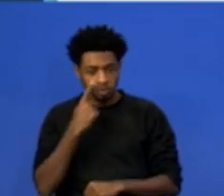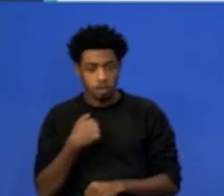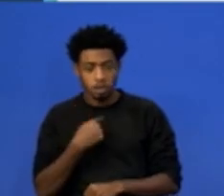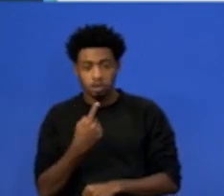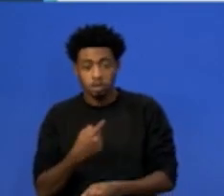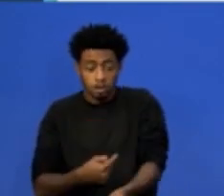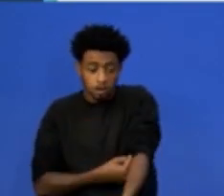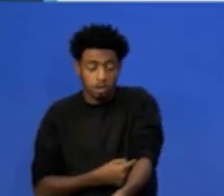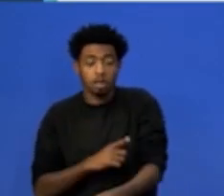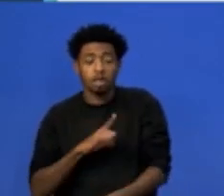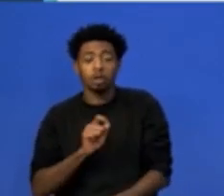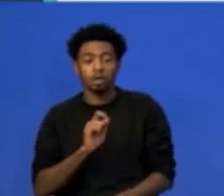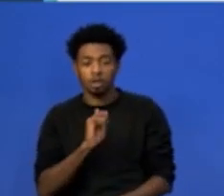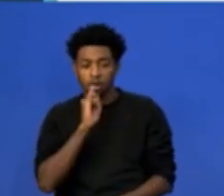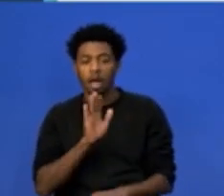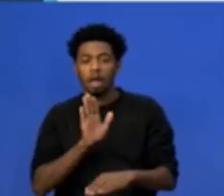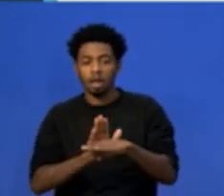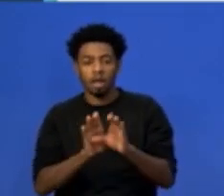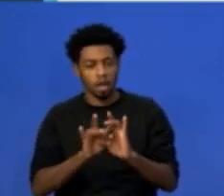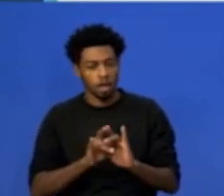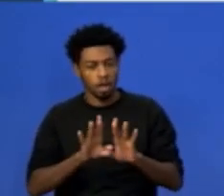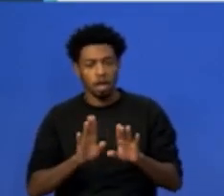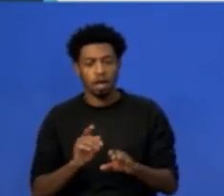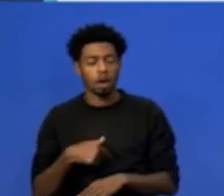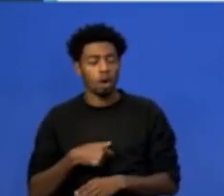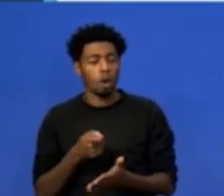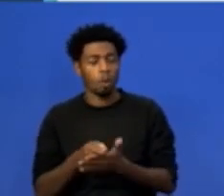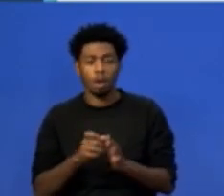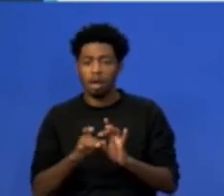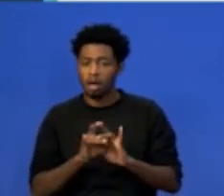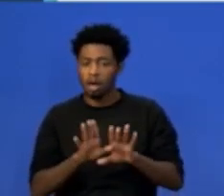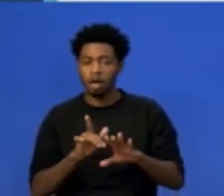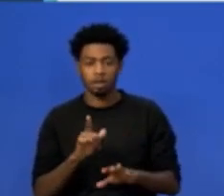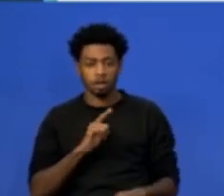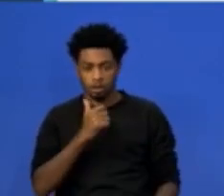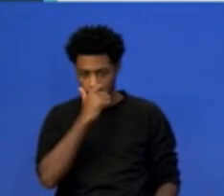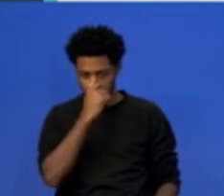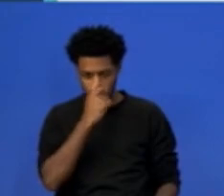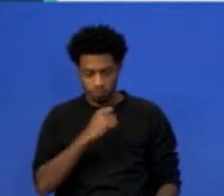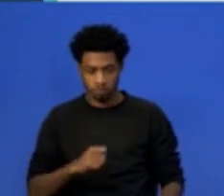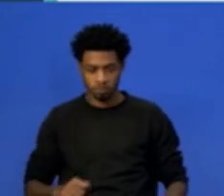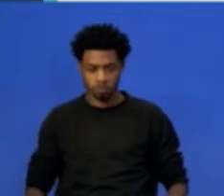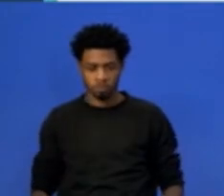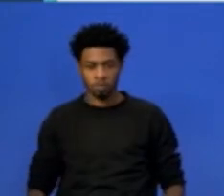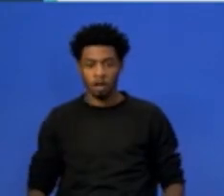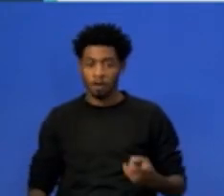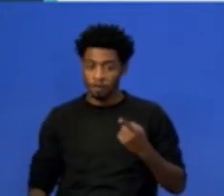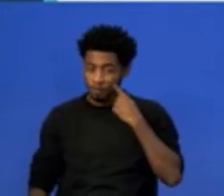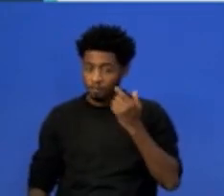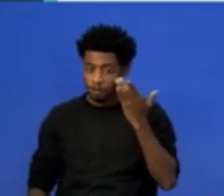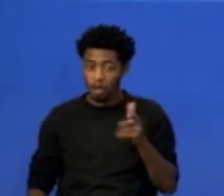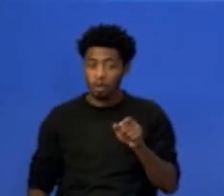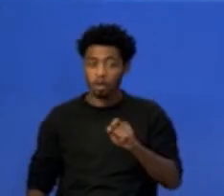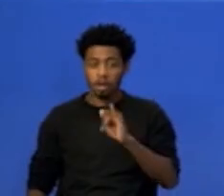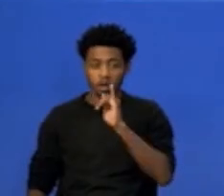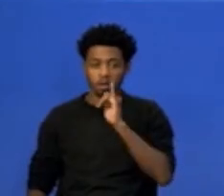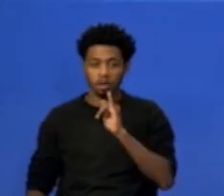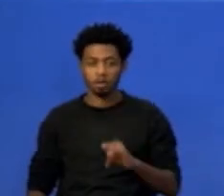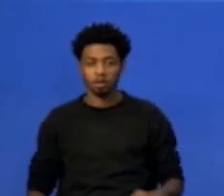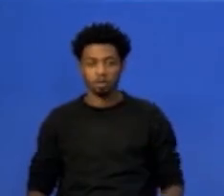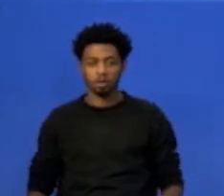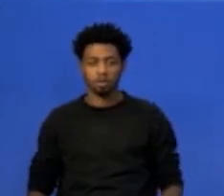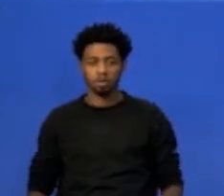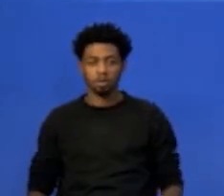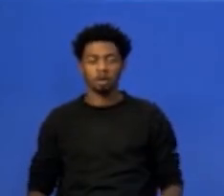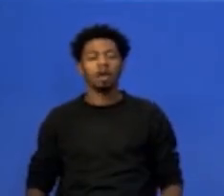sangue, tem atendimento obrigatório. Então, nós vemos aqui o quê? Que